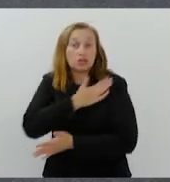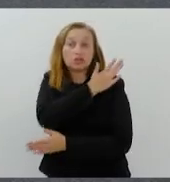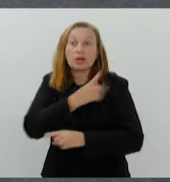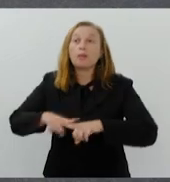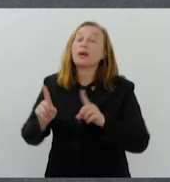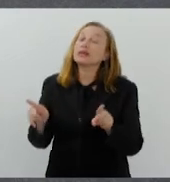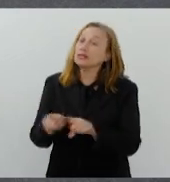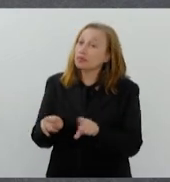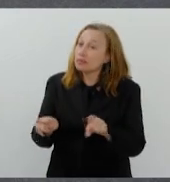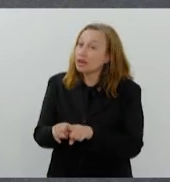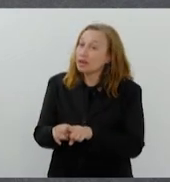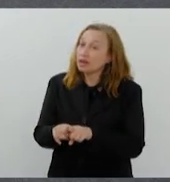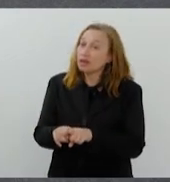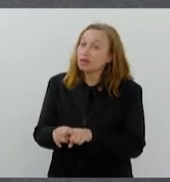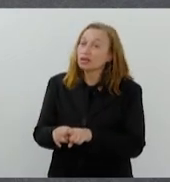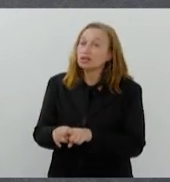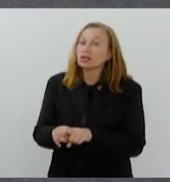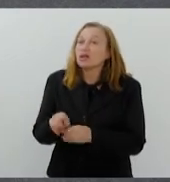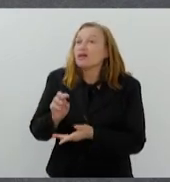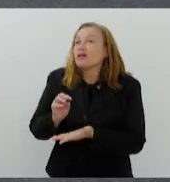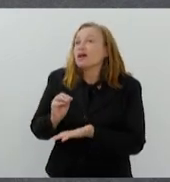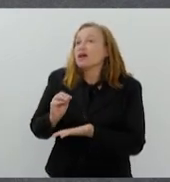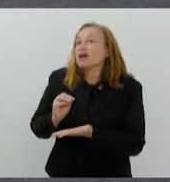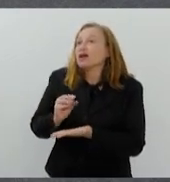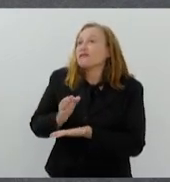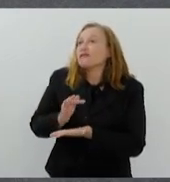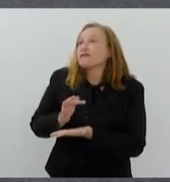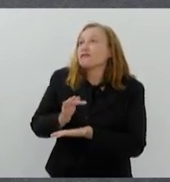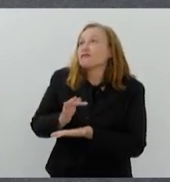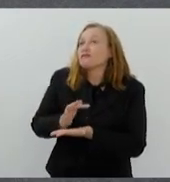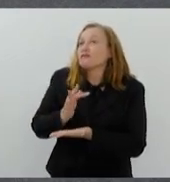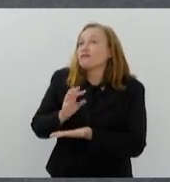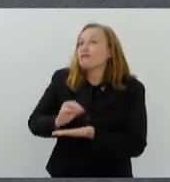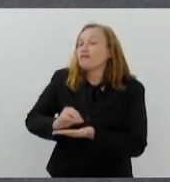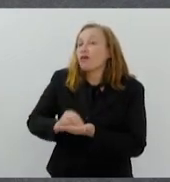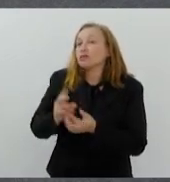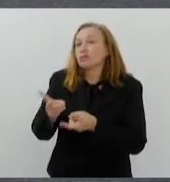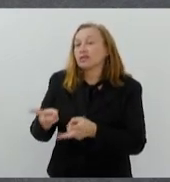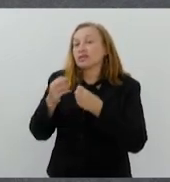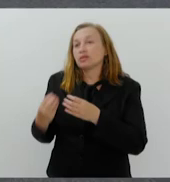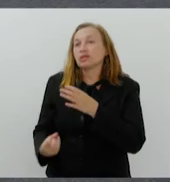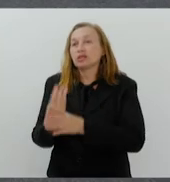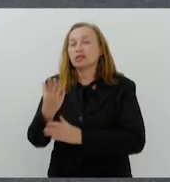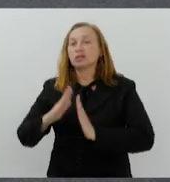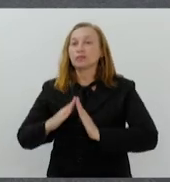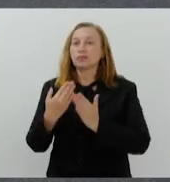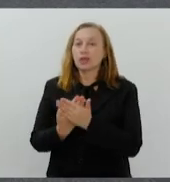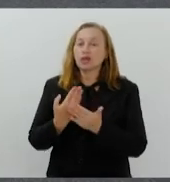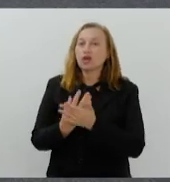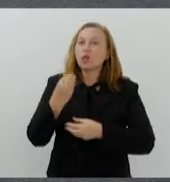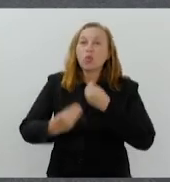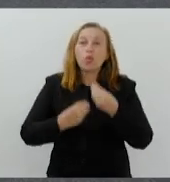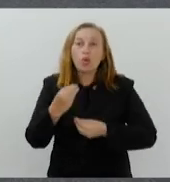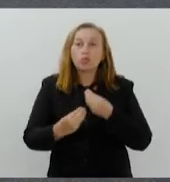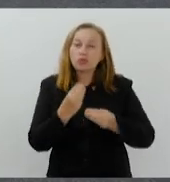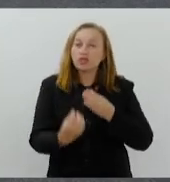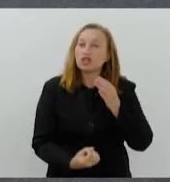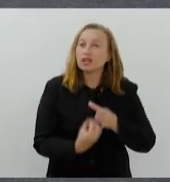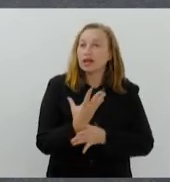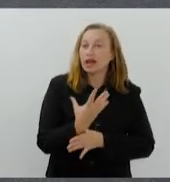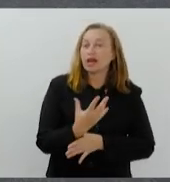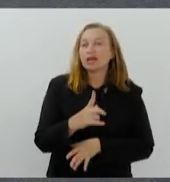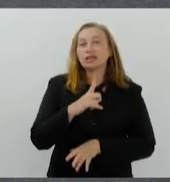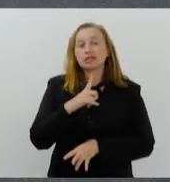é também na falta de percepção da criação dessas escolas, né? Como construir, tendo